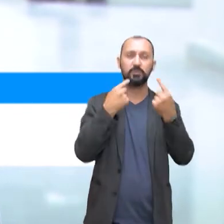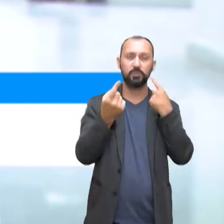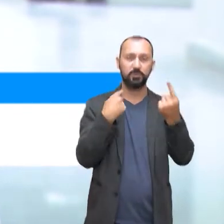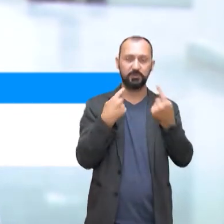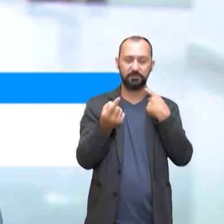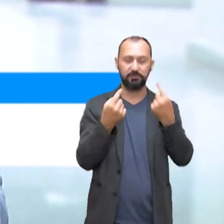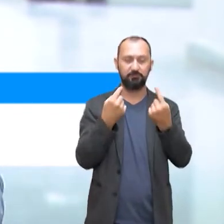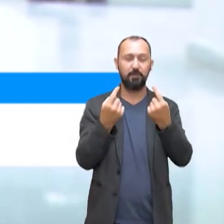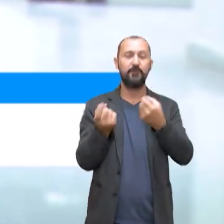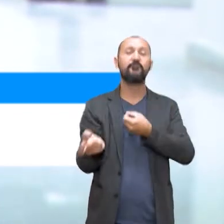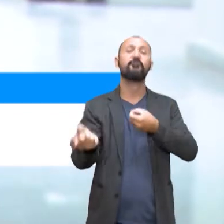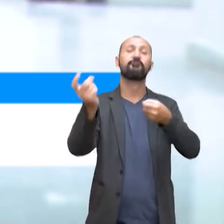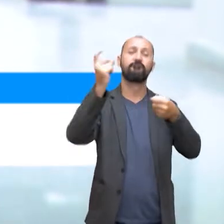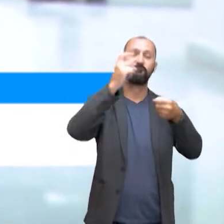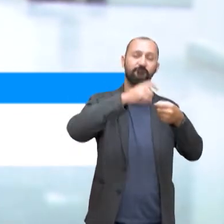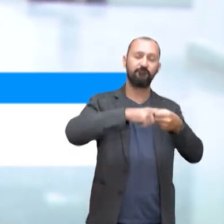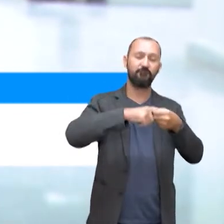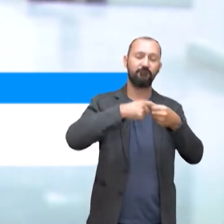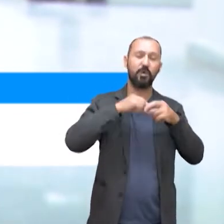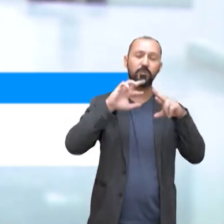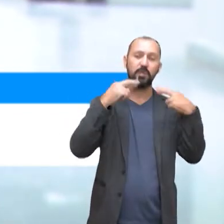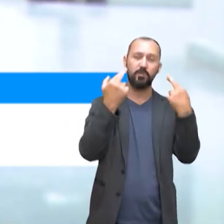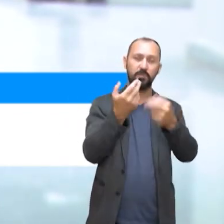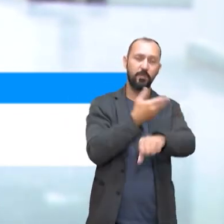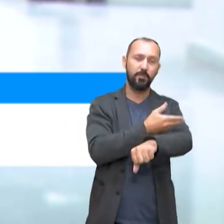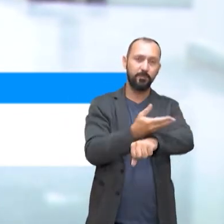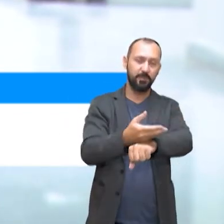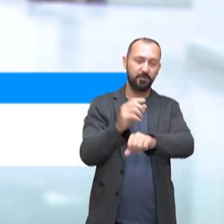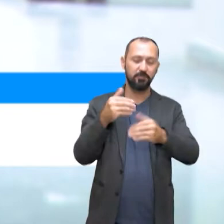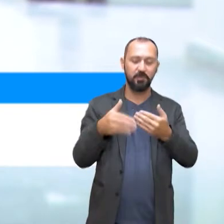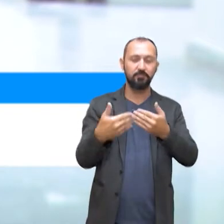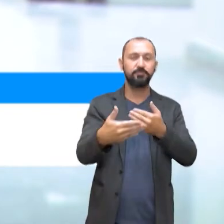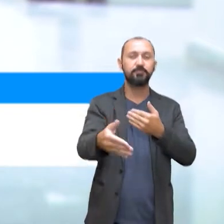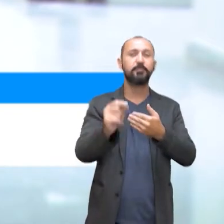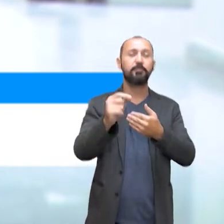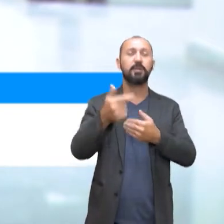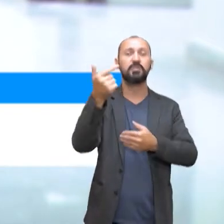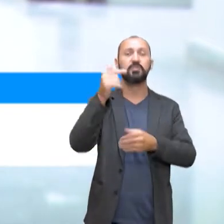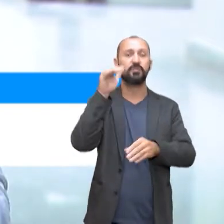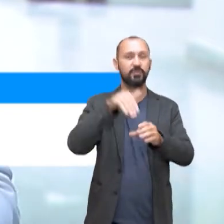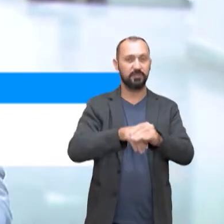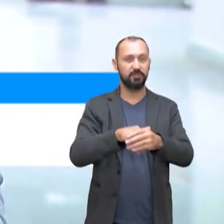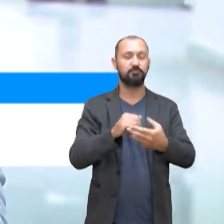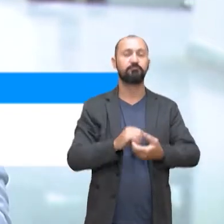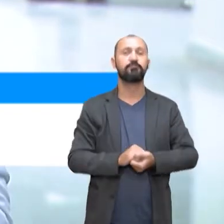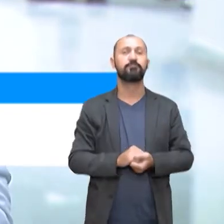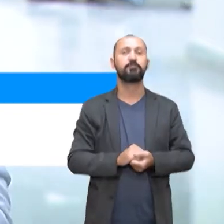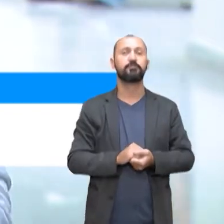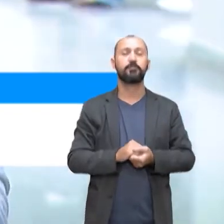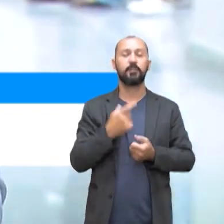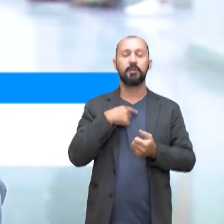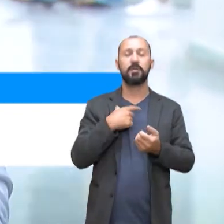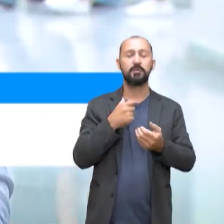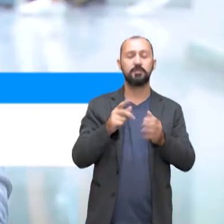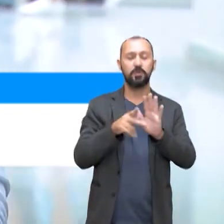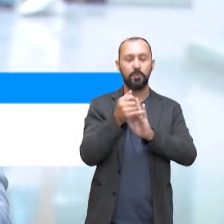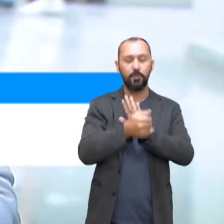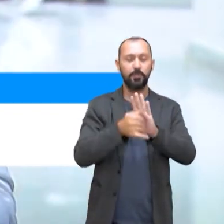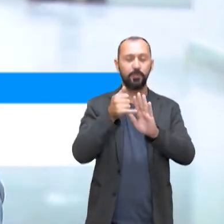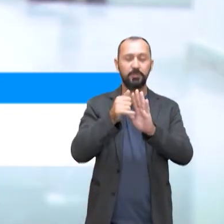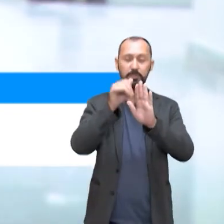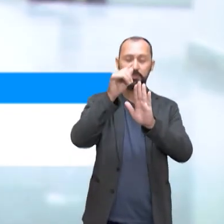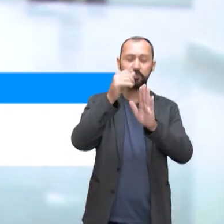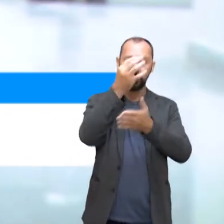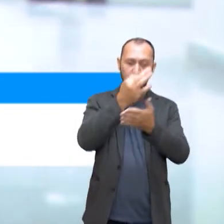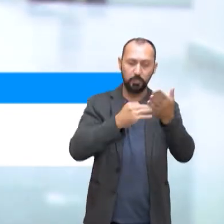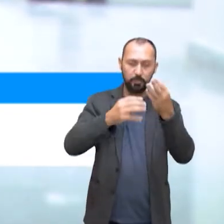primeira discussão, mas retorna a plenário nas próximas sessões para a segunda votação. Emendas para